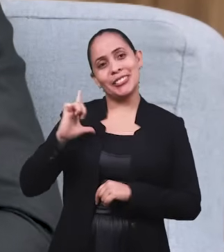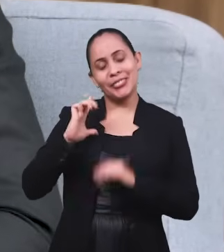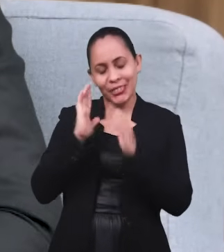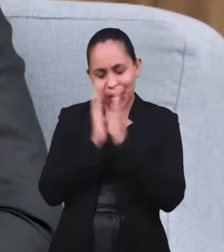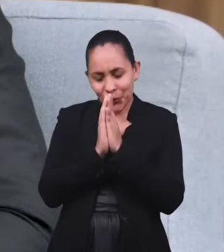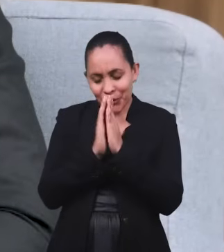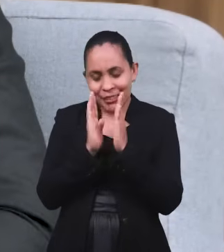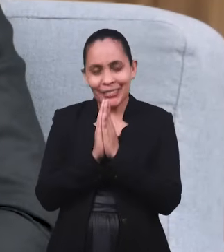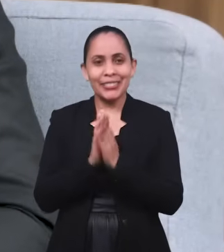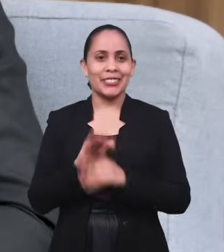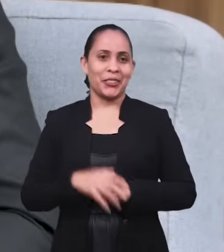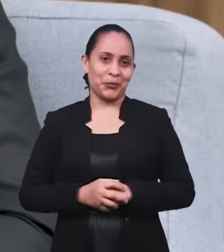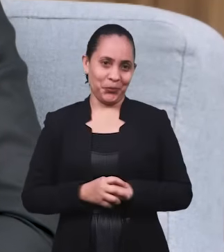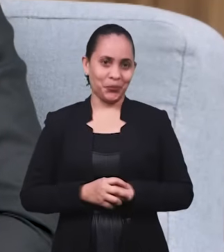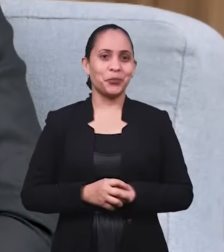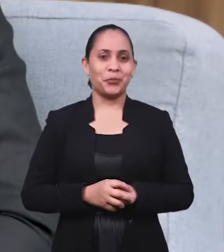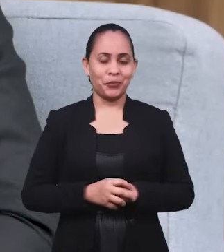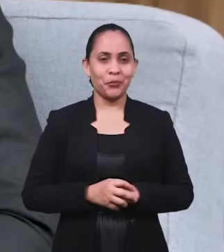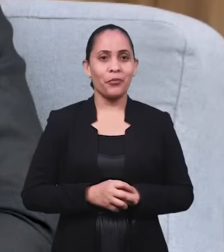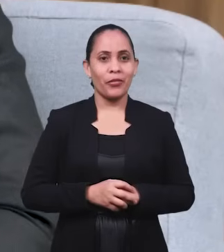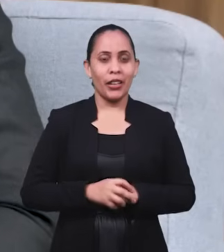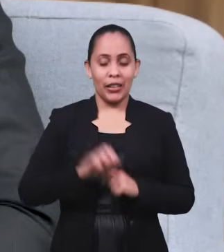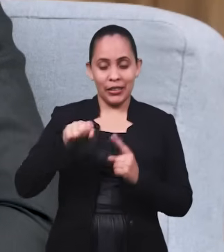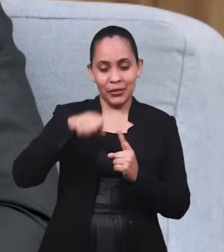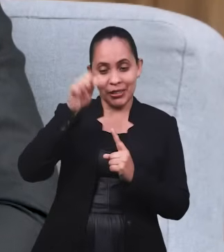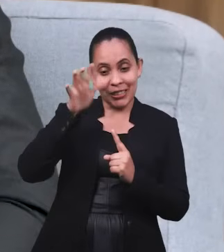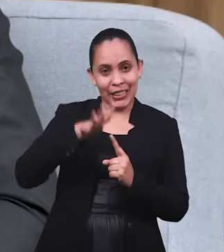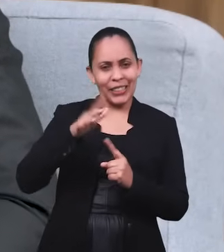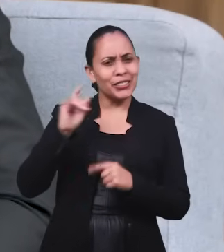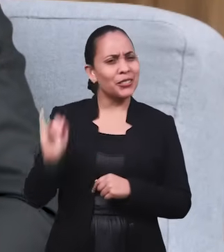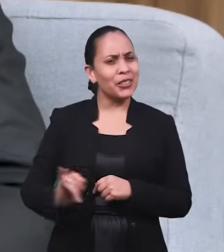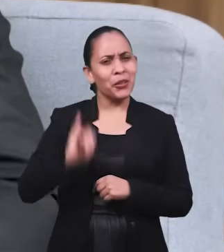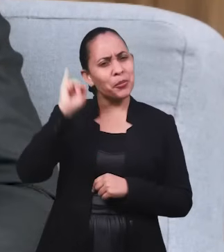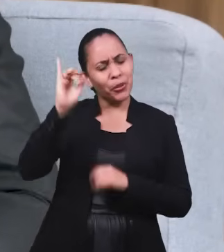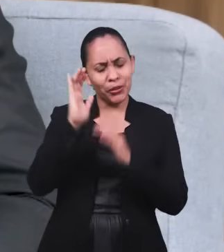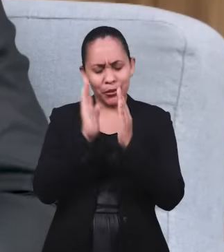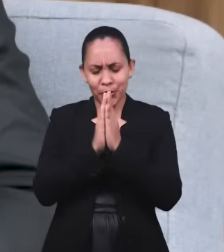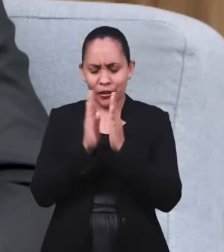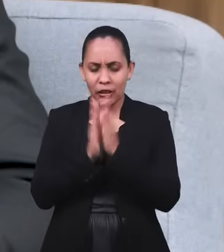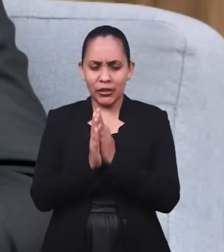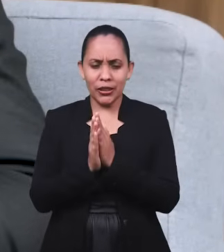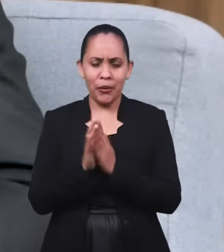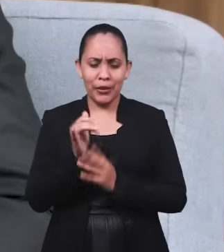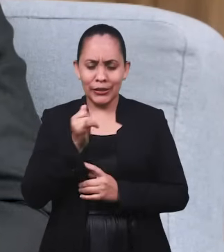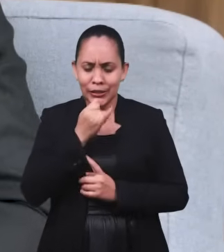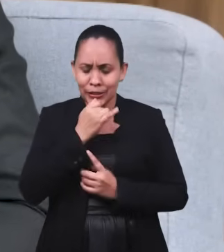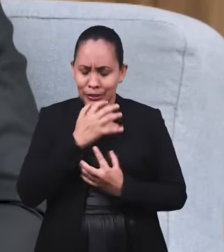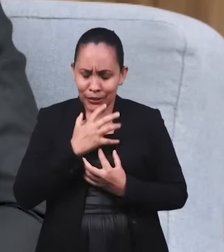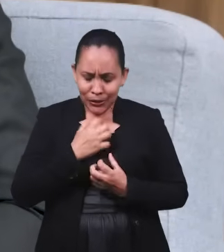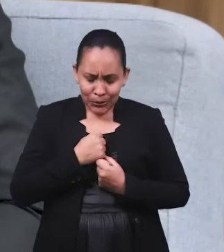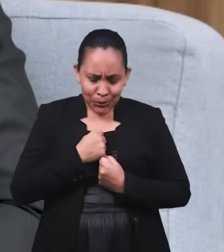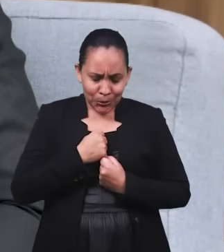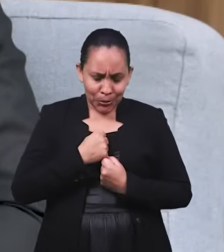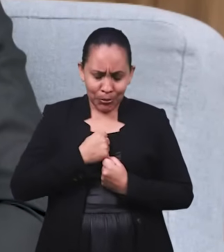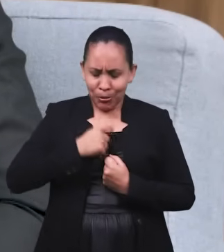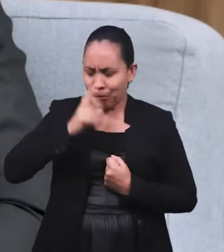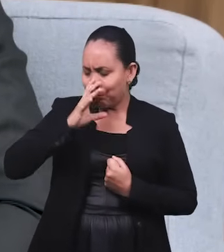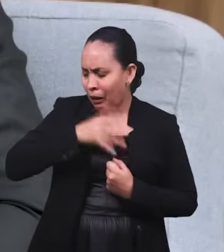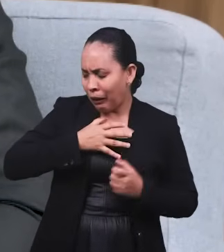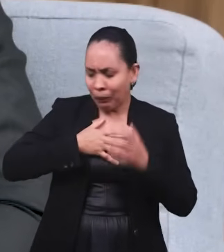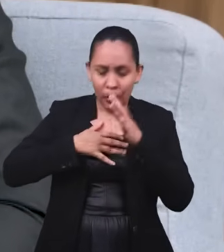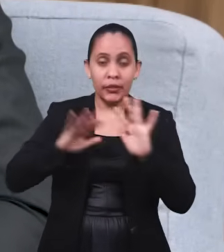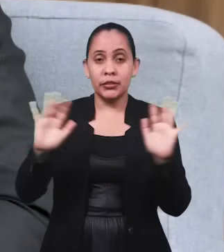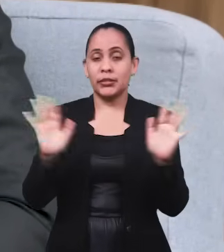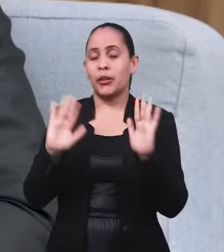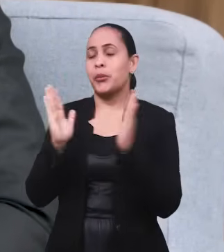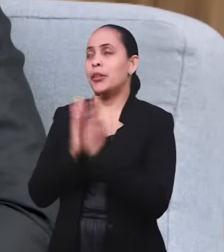da oração, um recurso tão importante para ele não murmurar, para ele não se entristecer, e isso também na vida